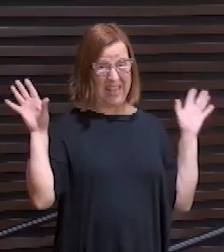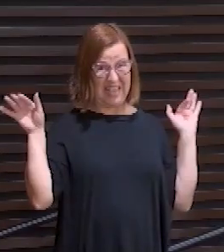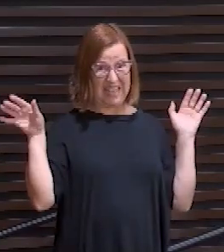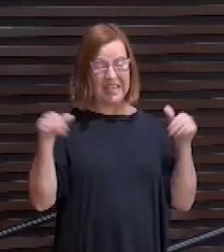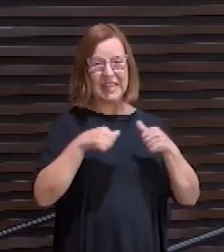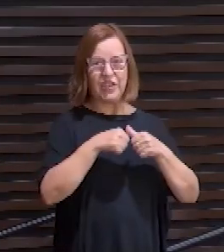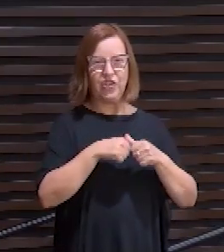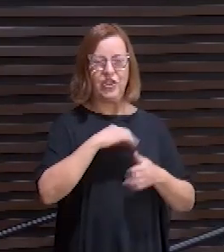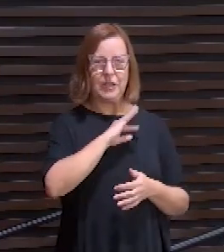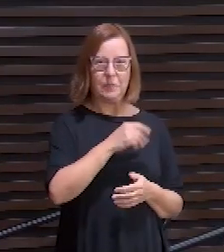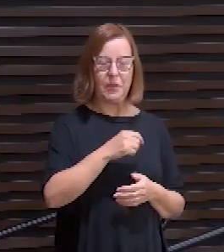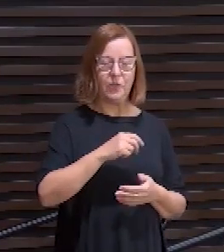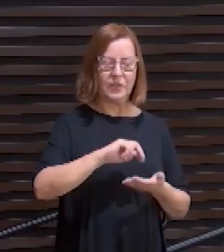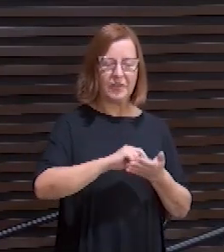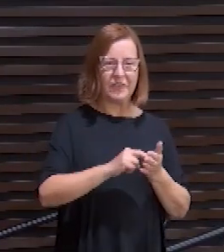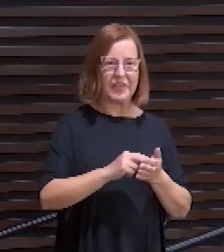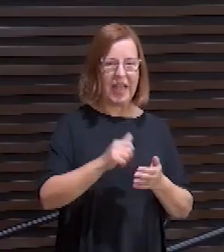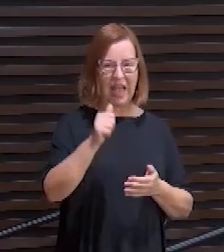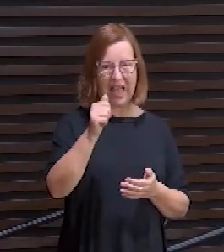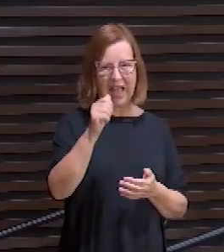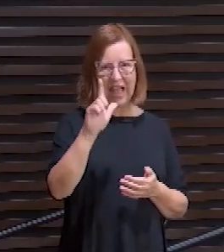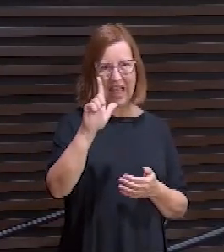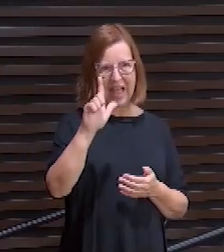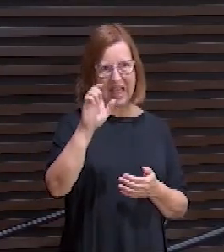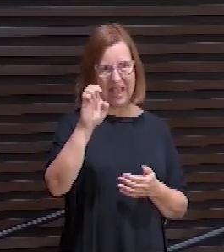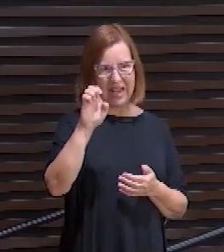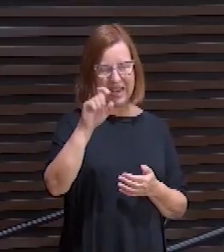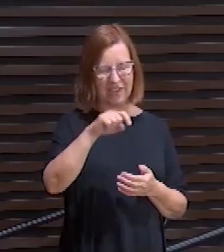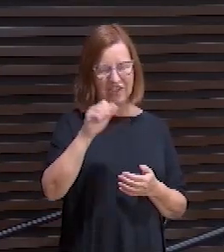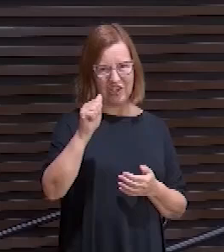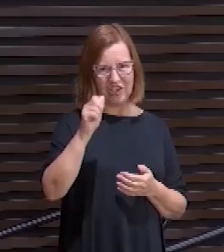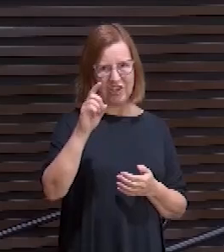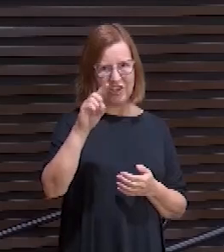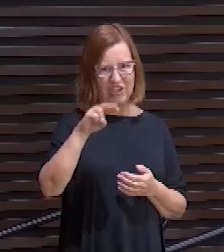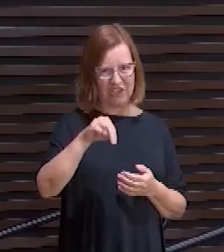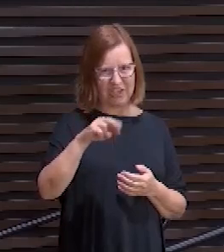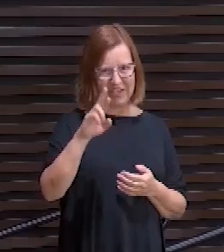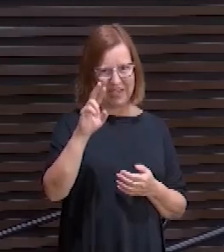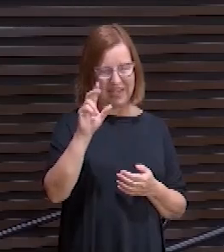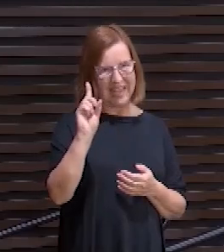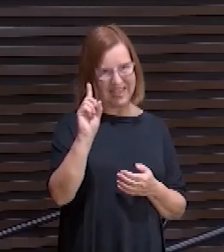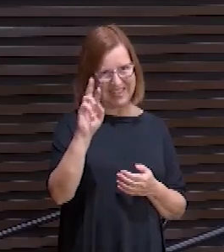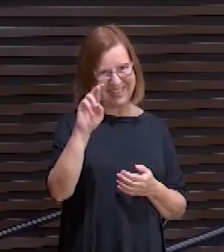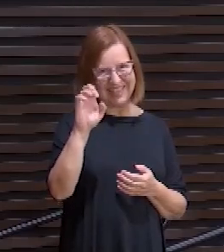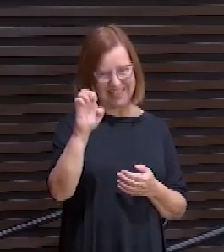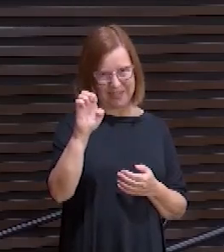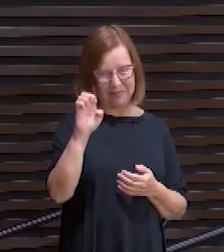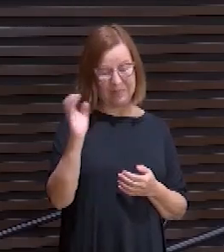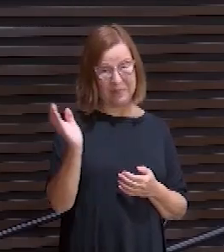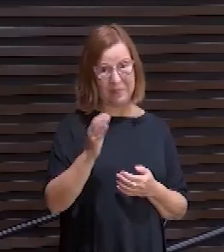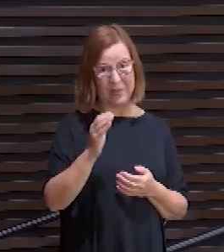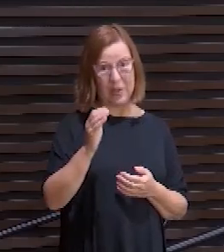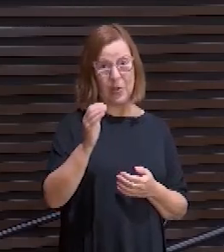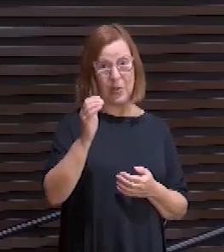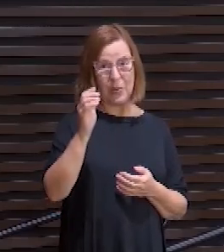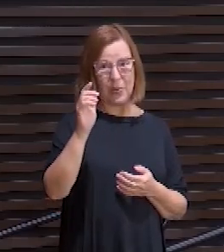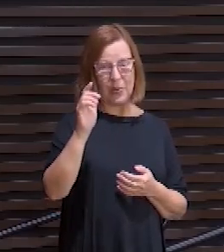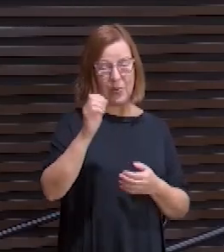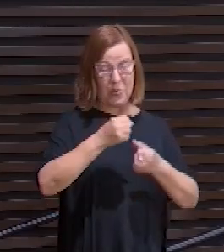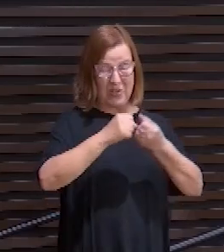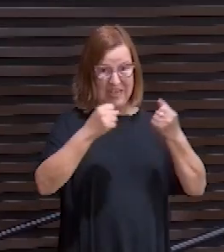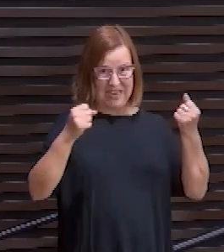representa Alexandre o Grande e o Império Macedônico, que numa velocidade espantosa dominou o mundo inteiro, 13